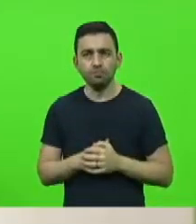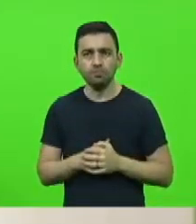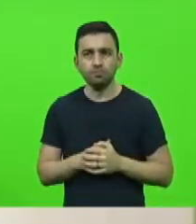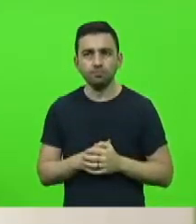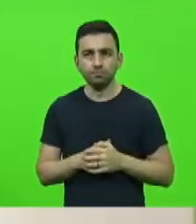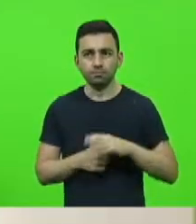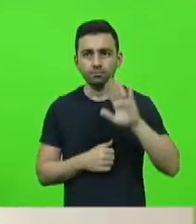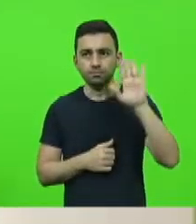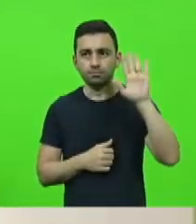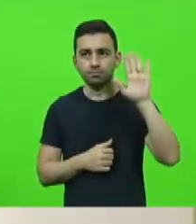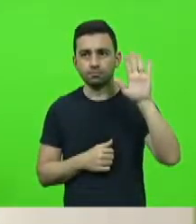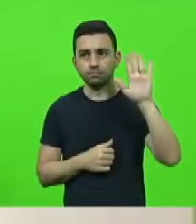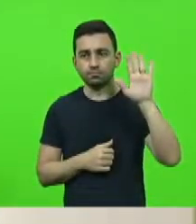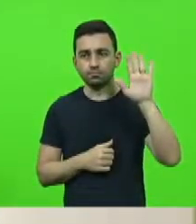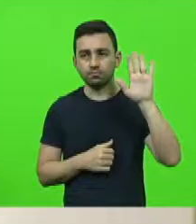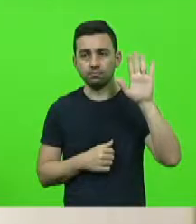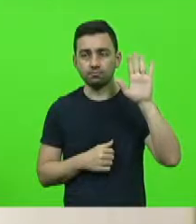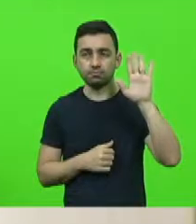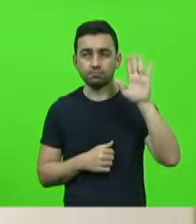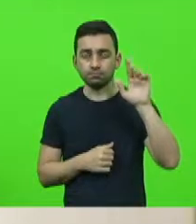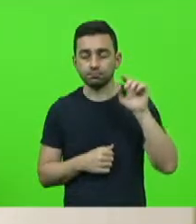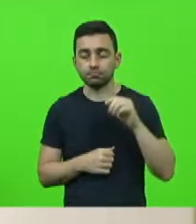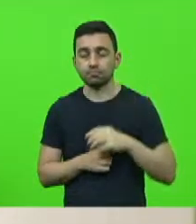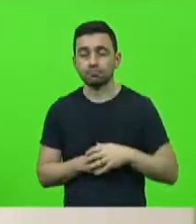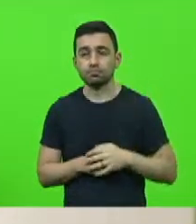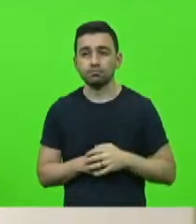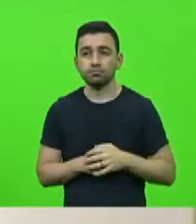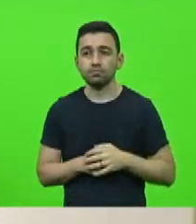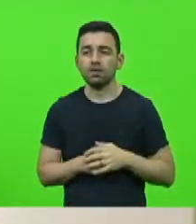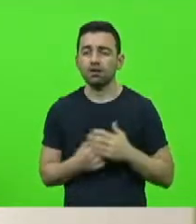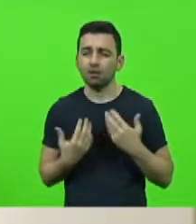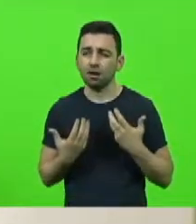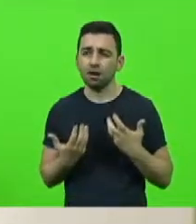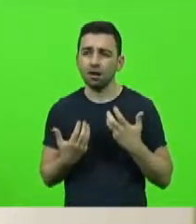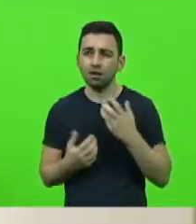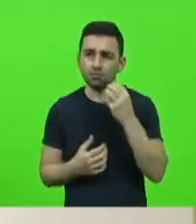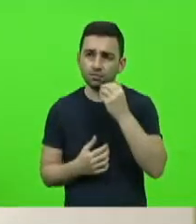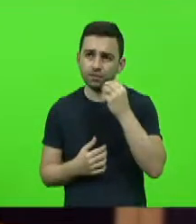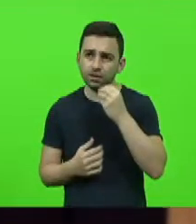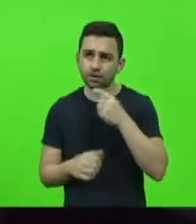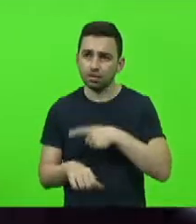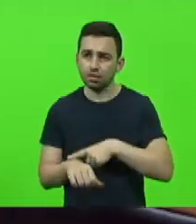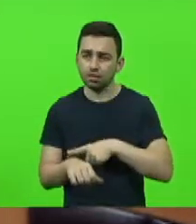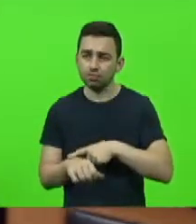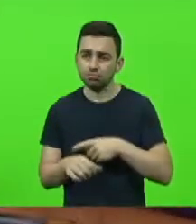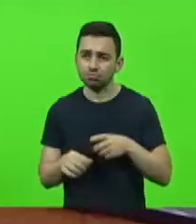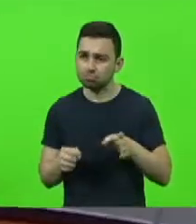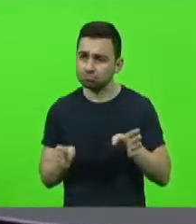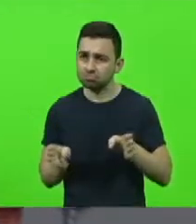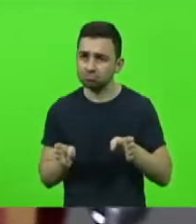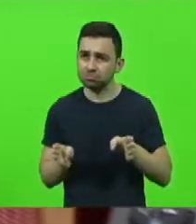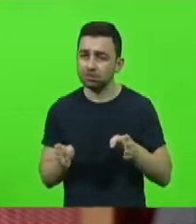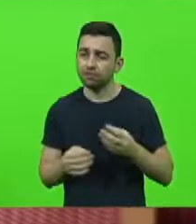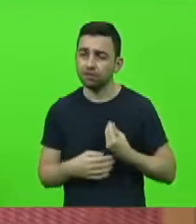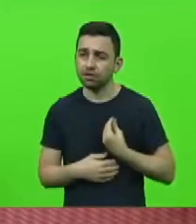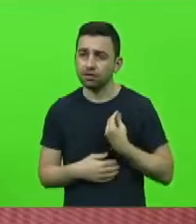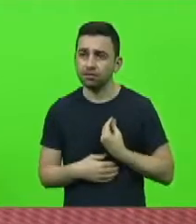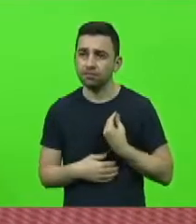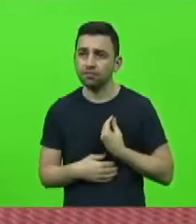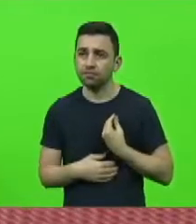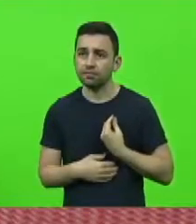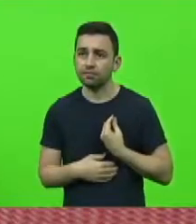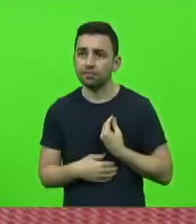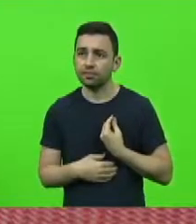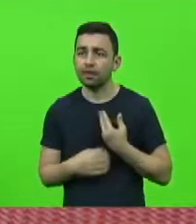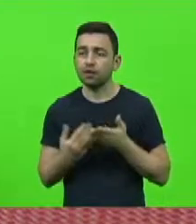presidente. Pois não, deputado Maurício. Só queria aproveitar o momento aí para registrar a presença